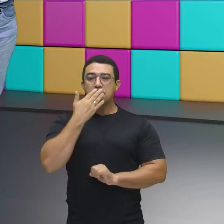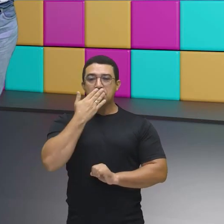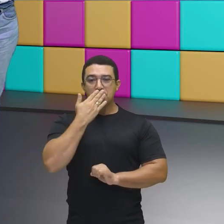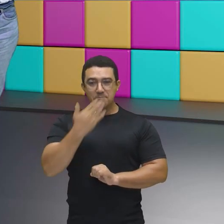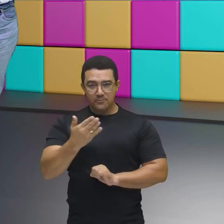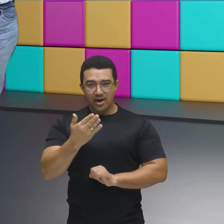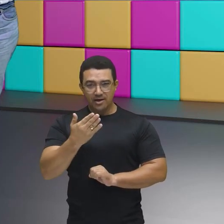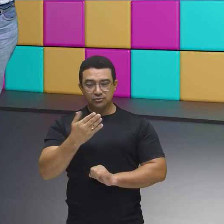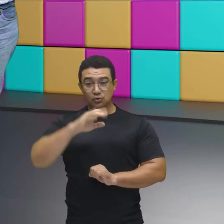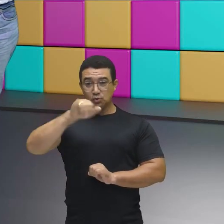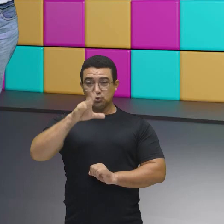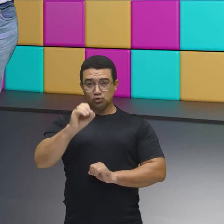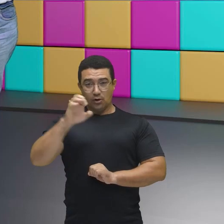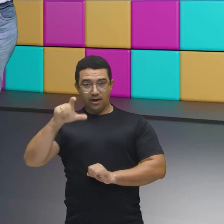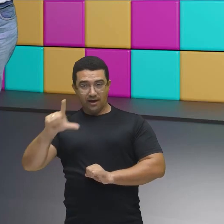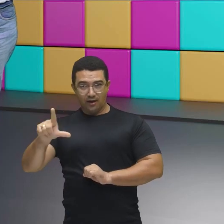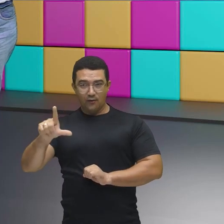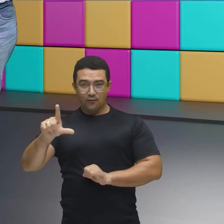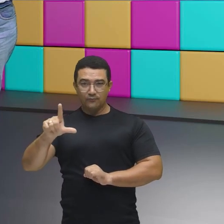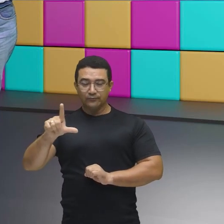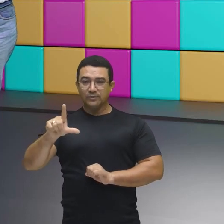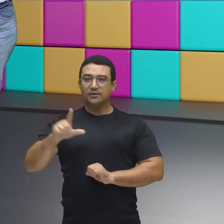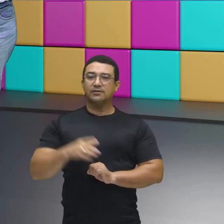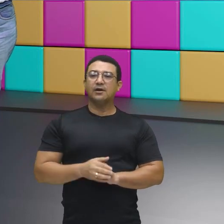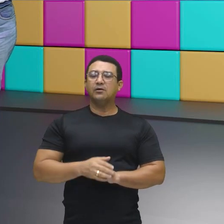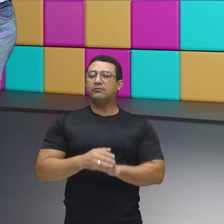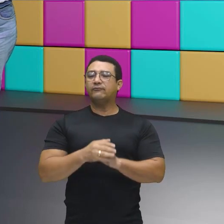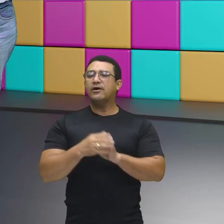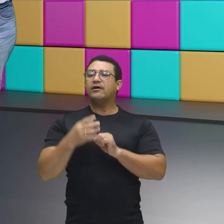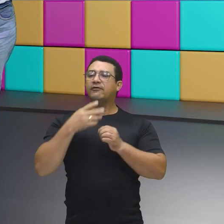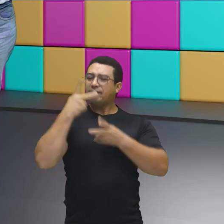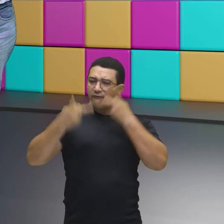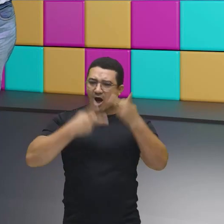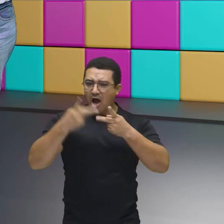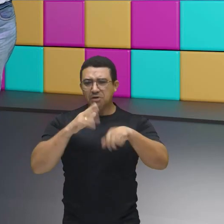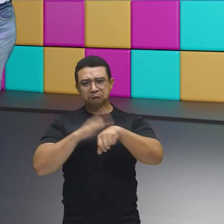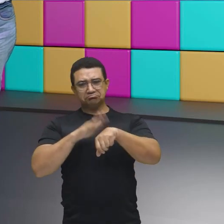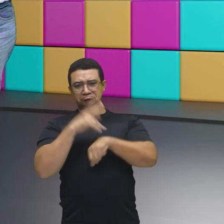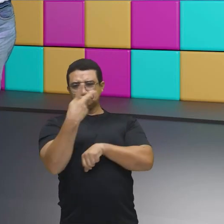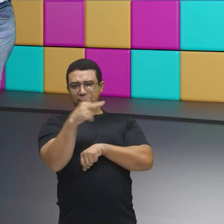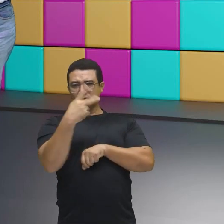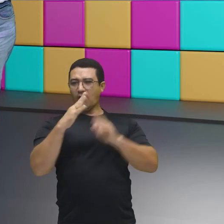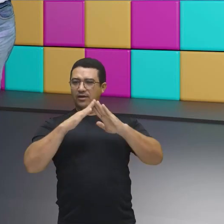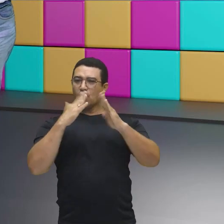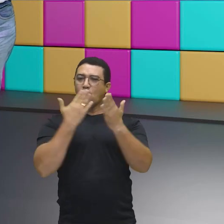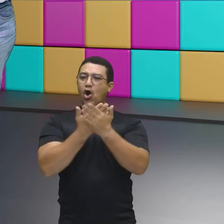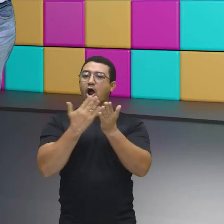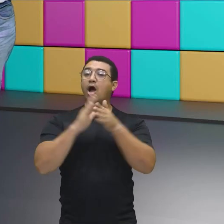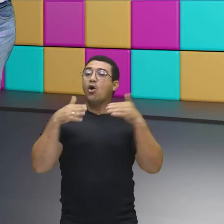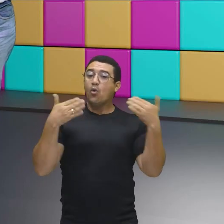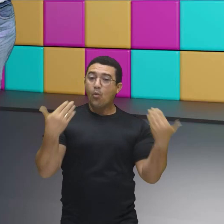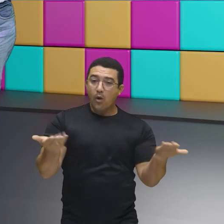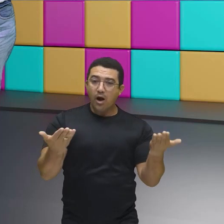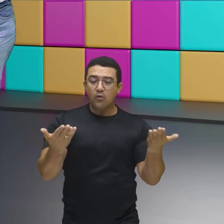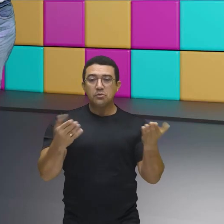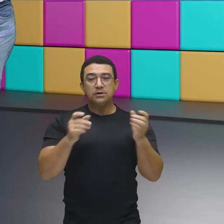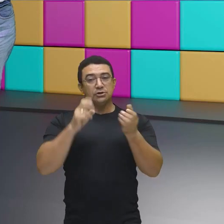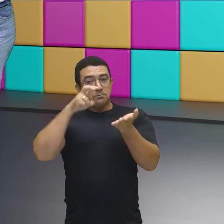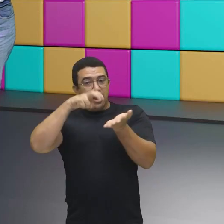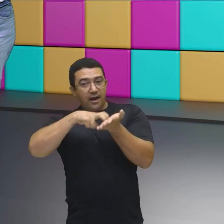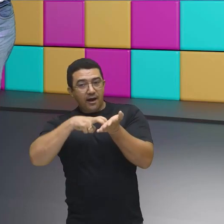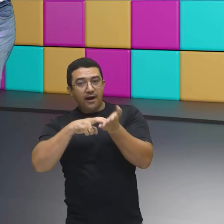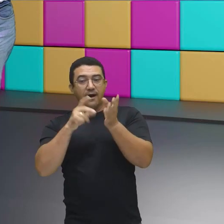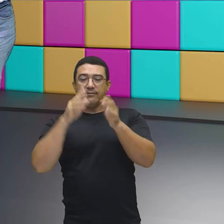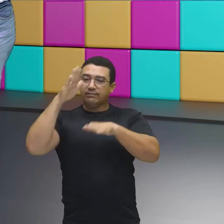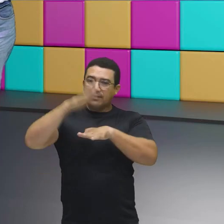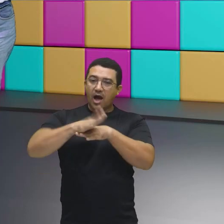o Joel Nicolas se identifique, fale da sua escola, qual é o turno que você estuda, para